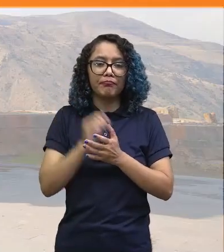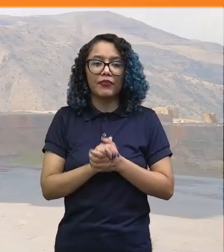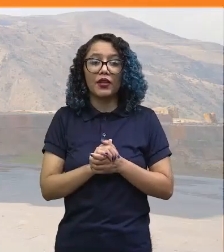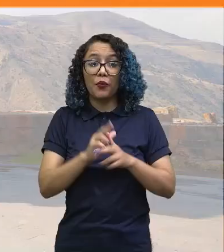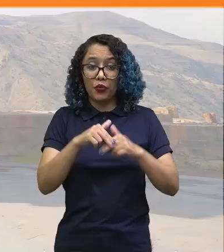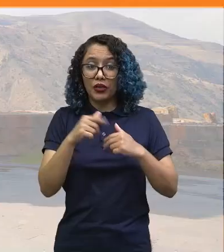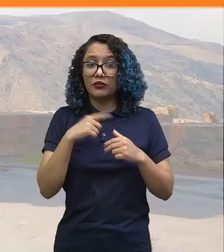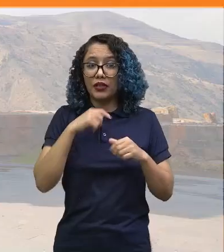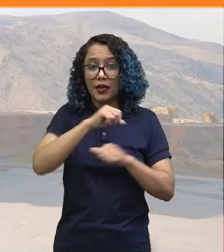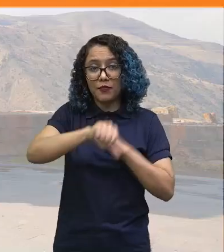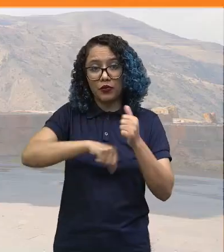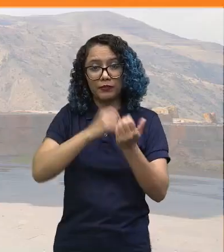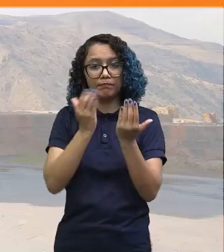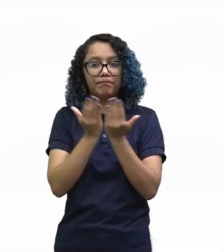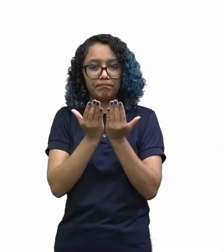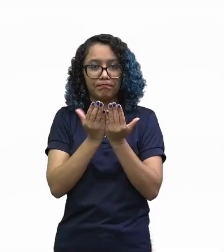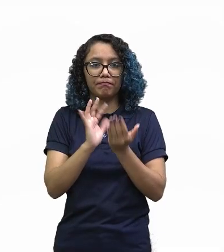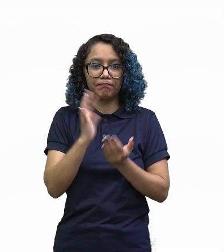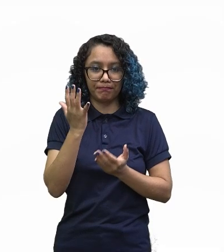reformas protestantes,